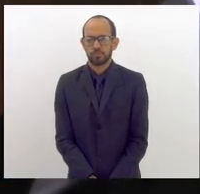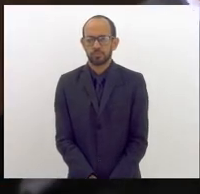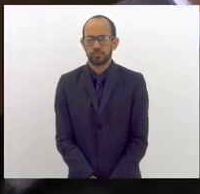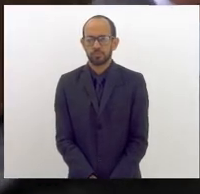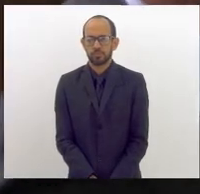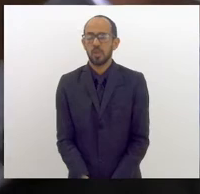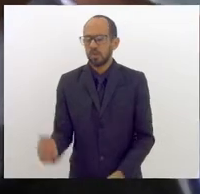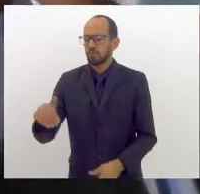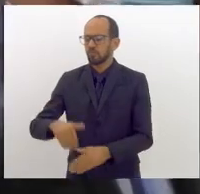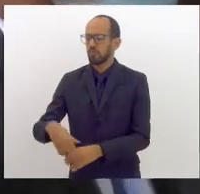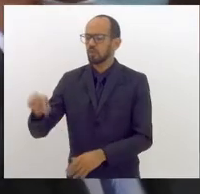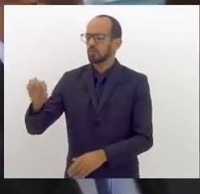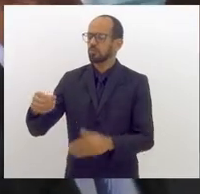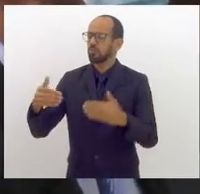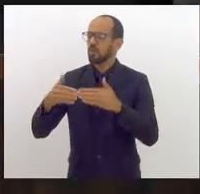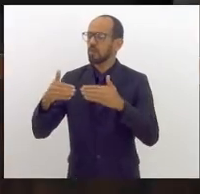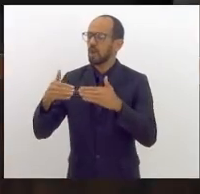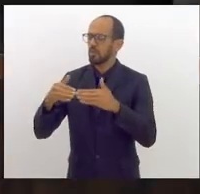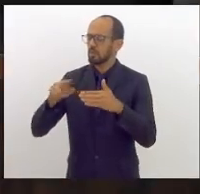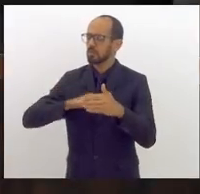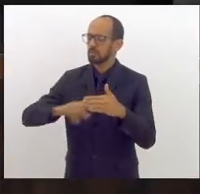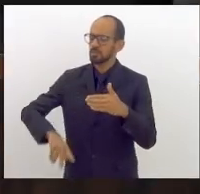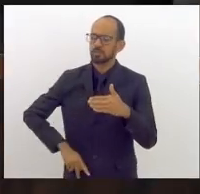o voto favorável presidente